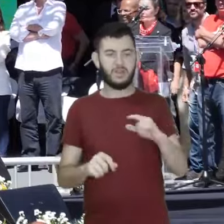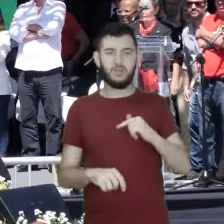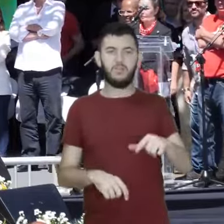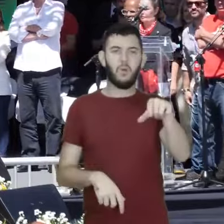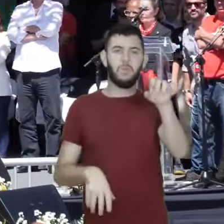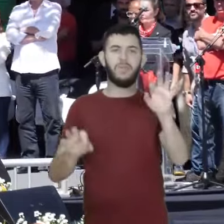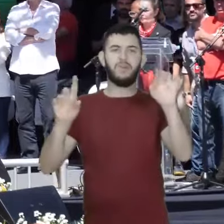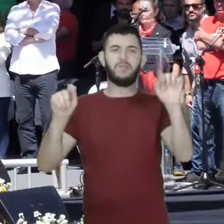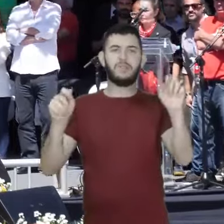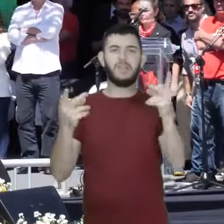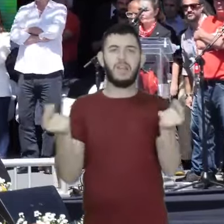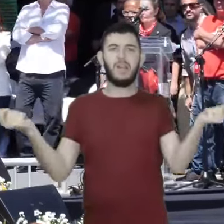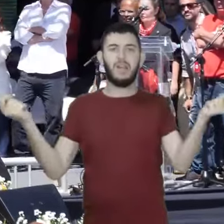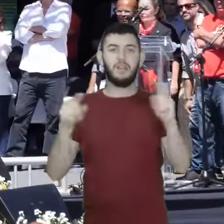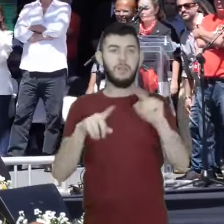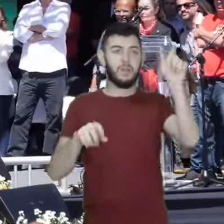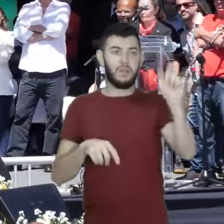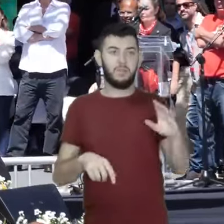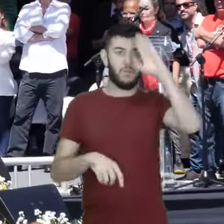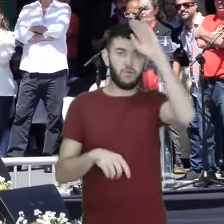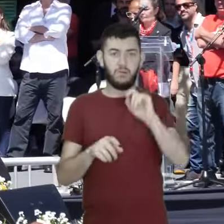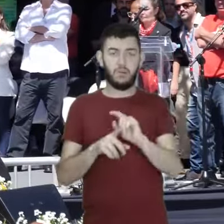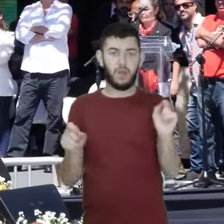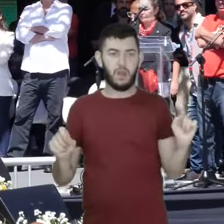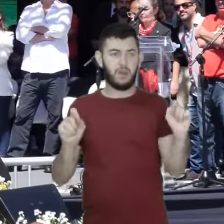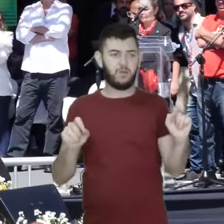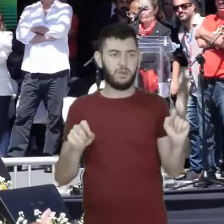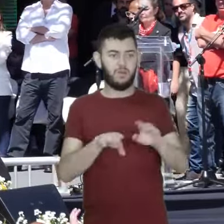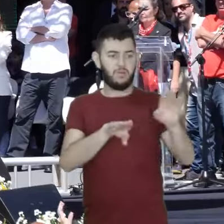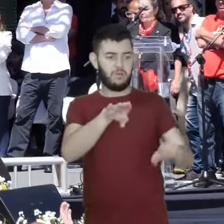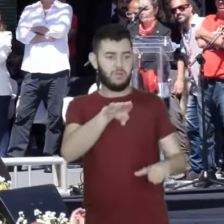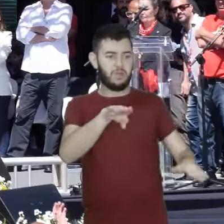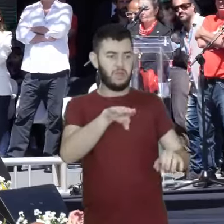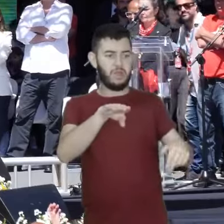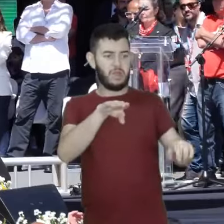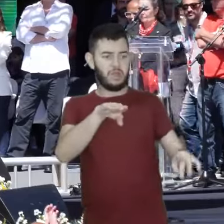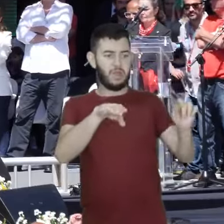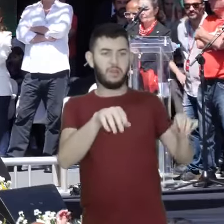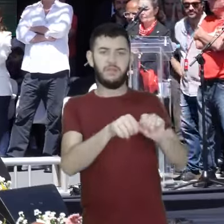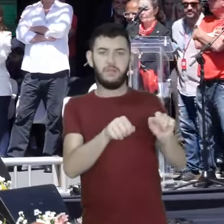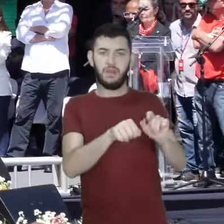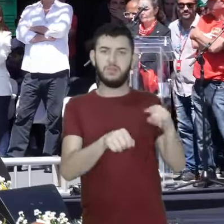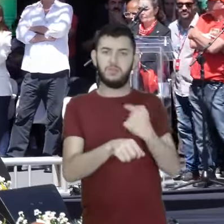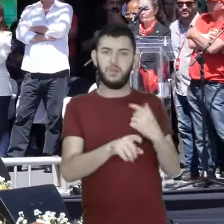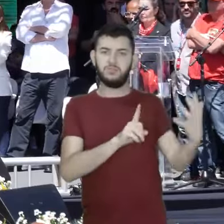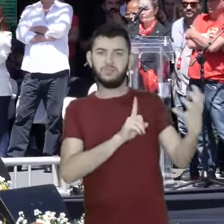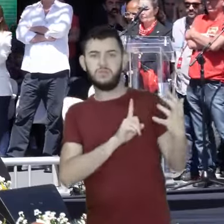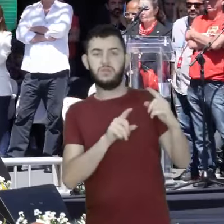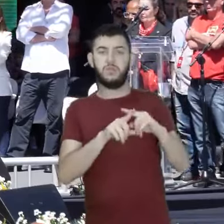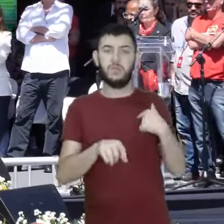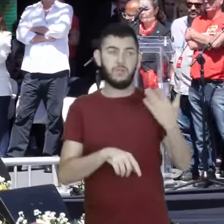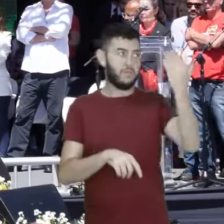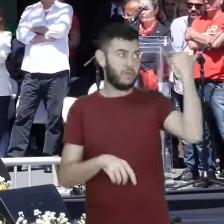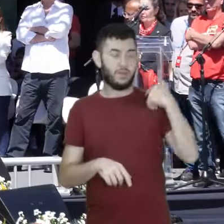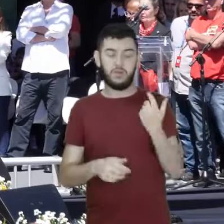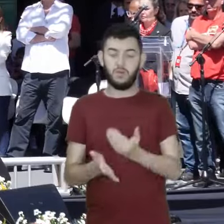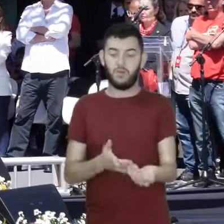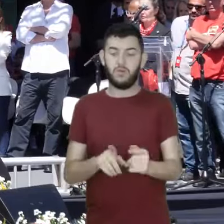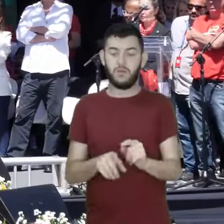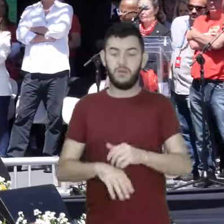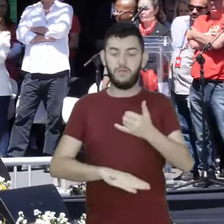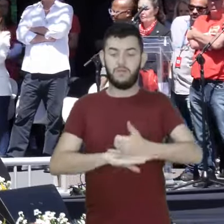ele fizeram a gente ser um Zé Ninguém. Eu comecei a trabalhar catando pedaço de ferro numa prensa. Eu pensava